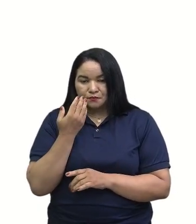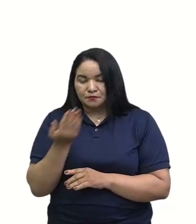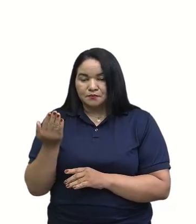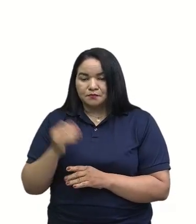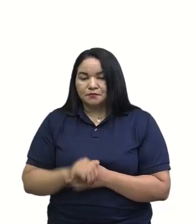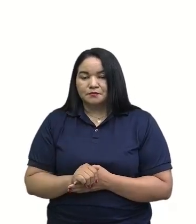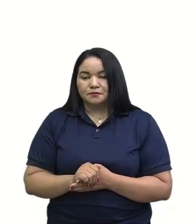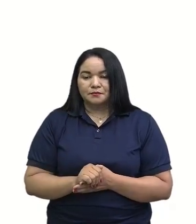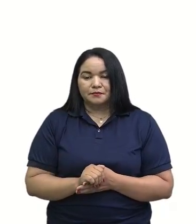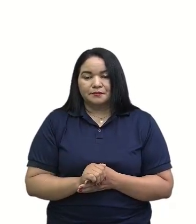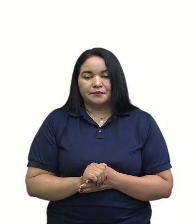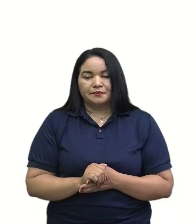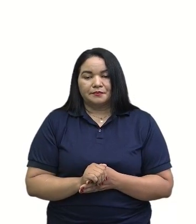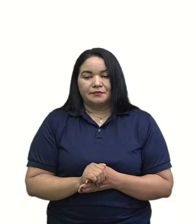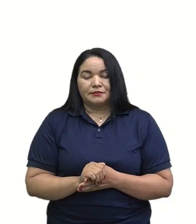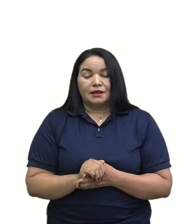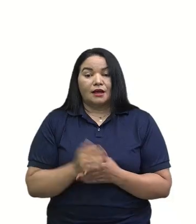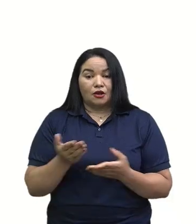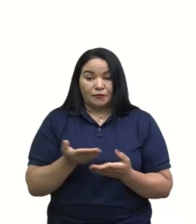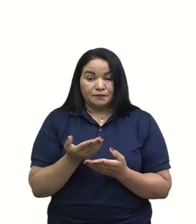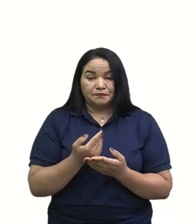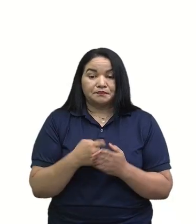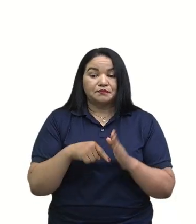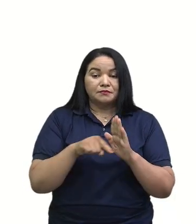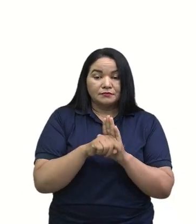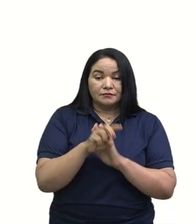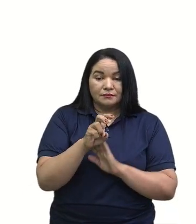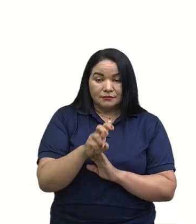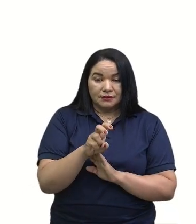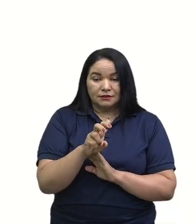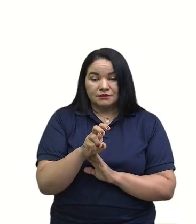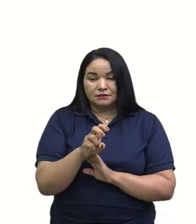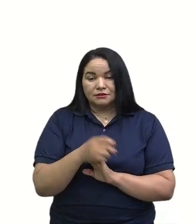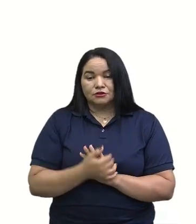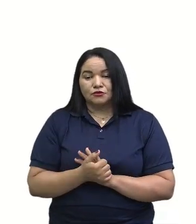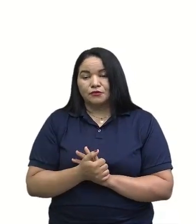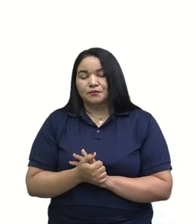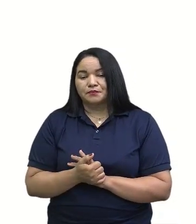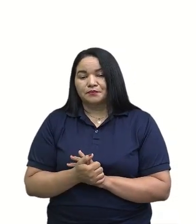agora, ó, menos 5. Opa, parece pincel aqui.